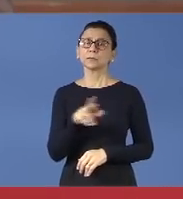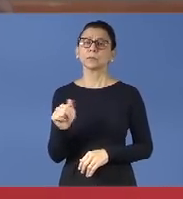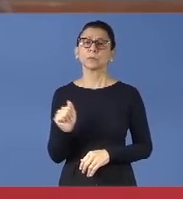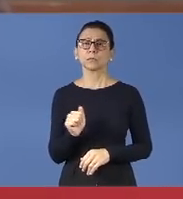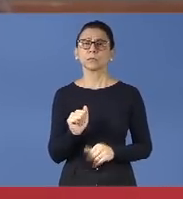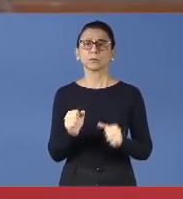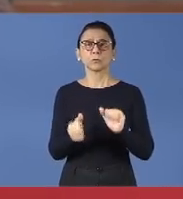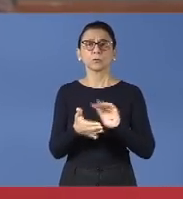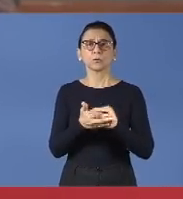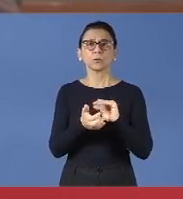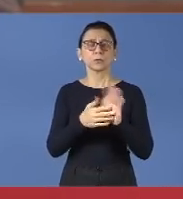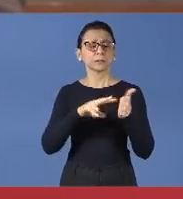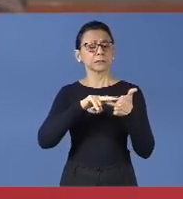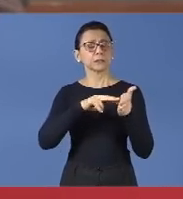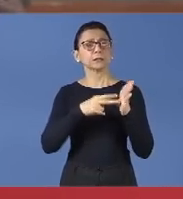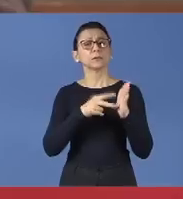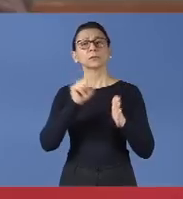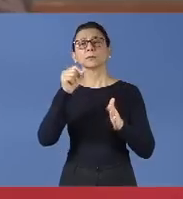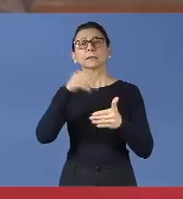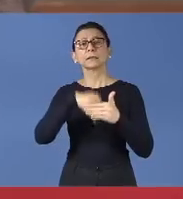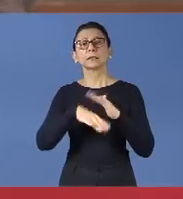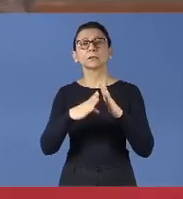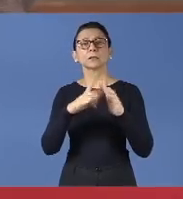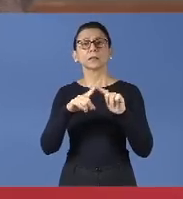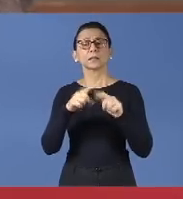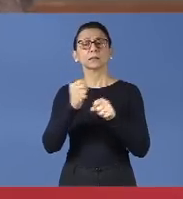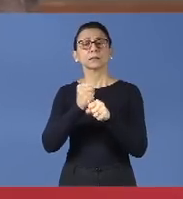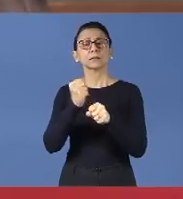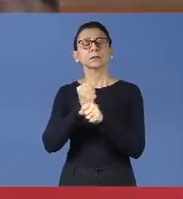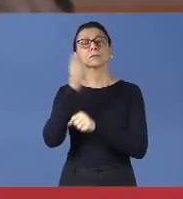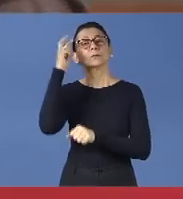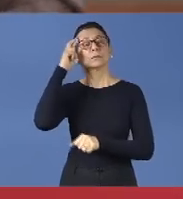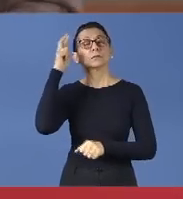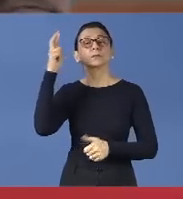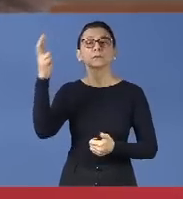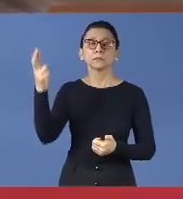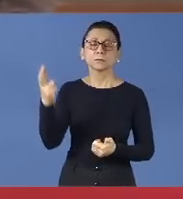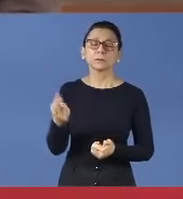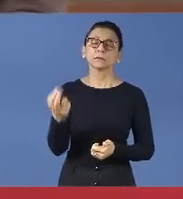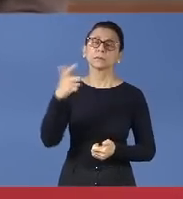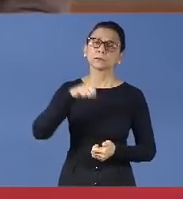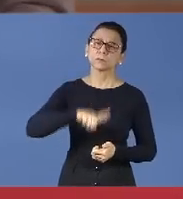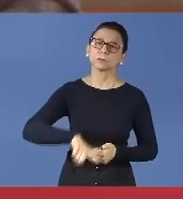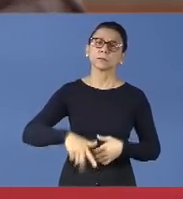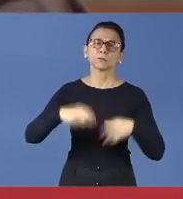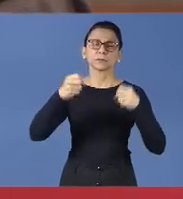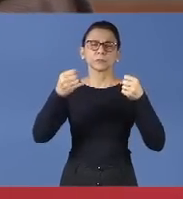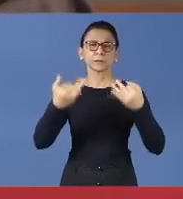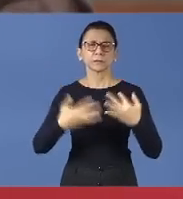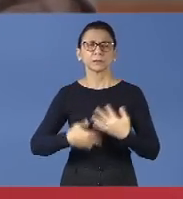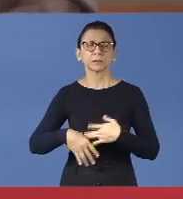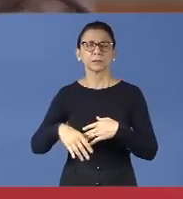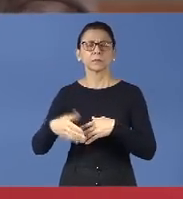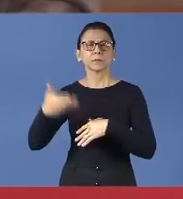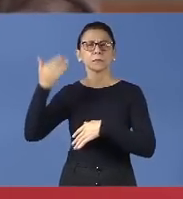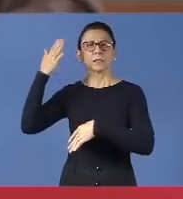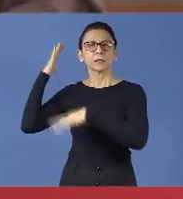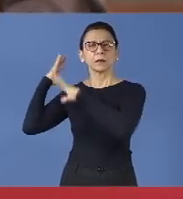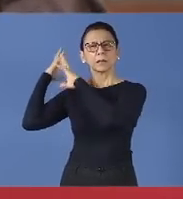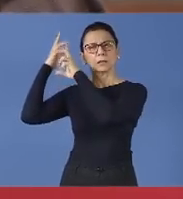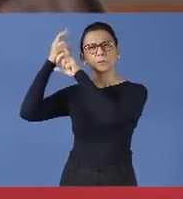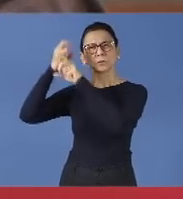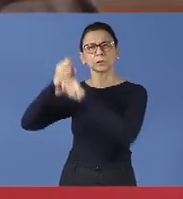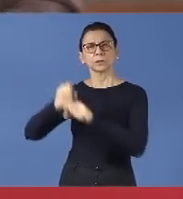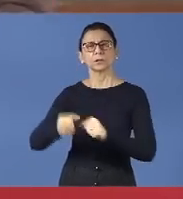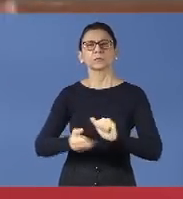que significa um louvor na igreja, na obra. repassamos alguns louvores do passado, de pessoas, de homens, de